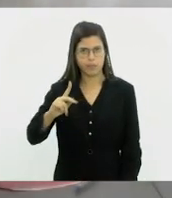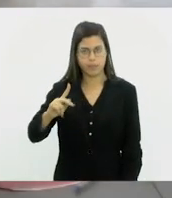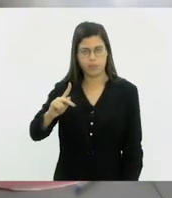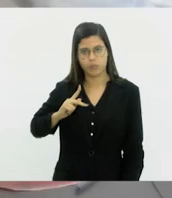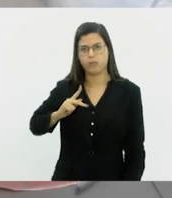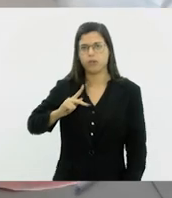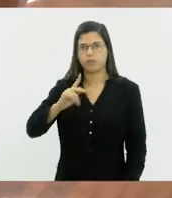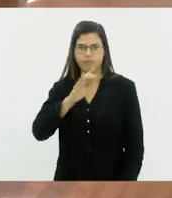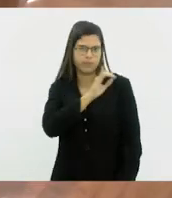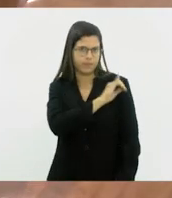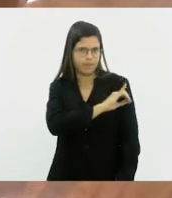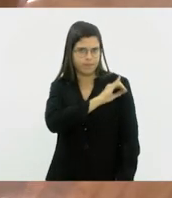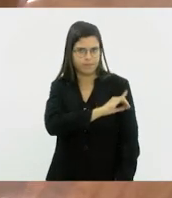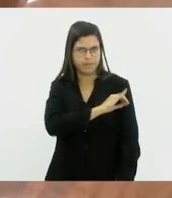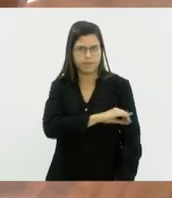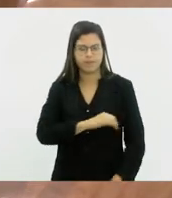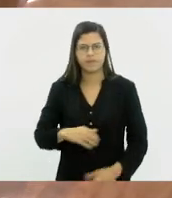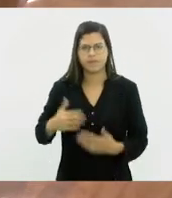de